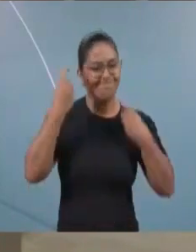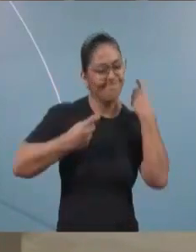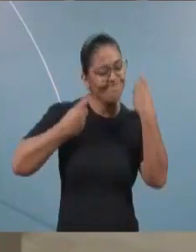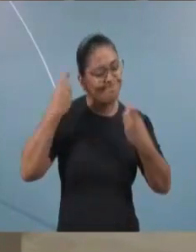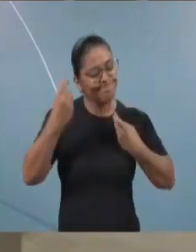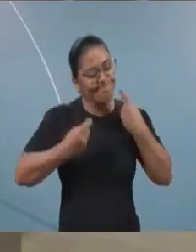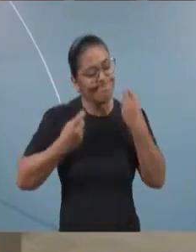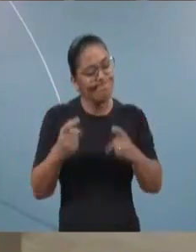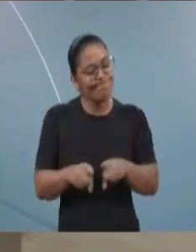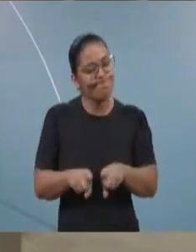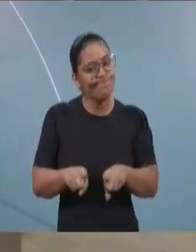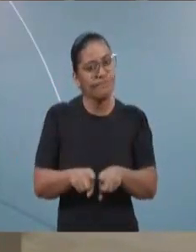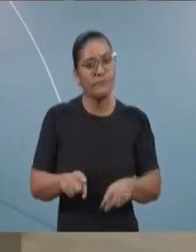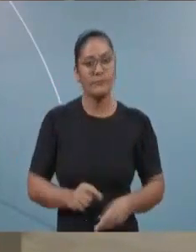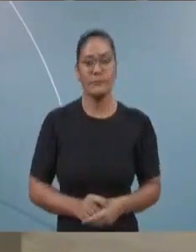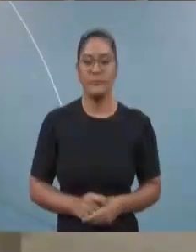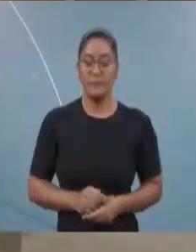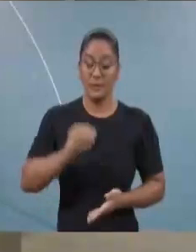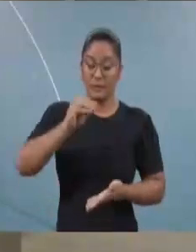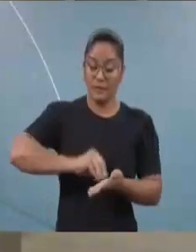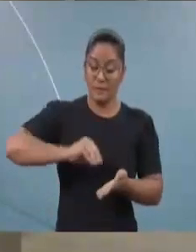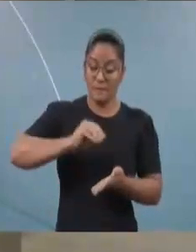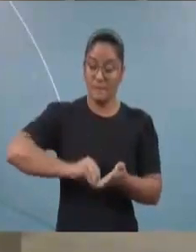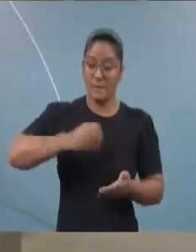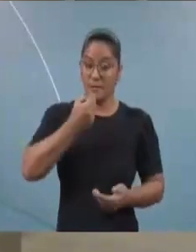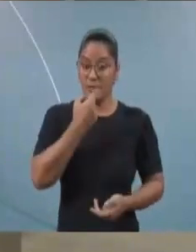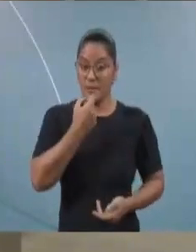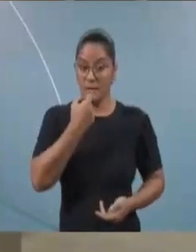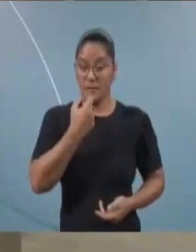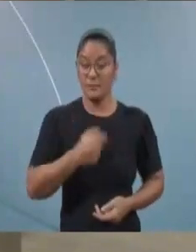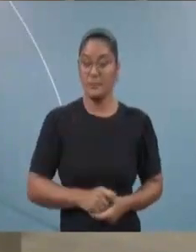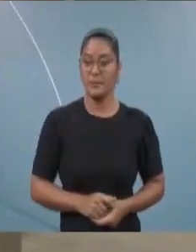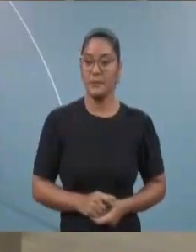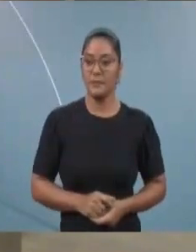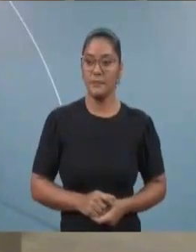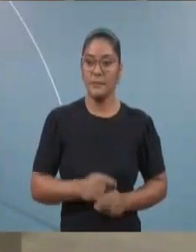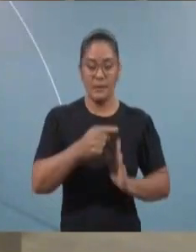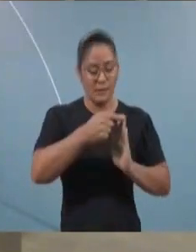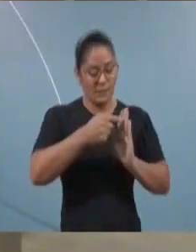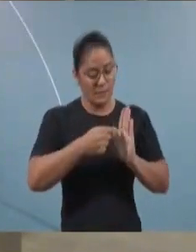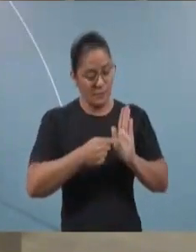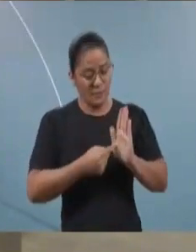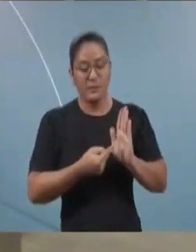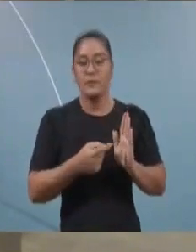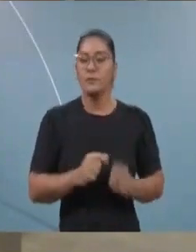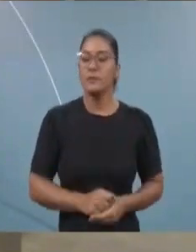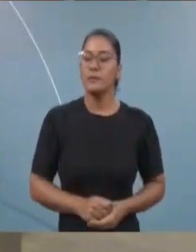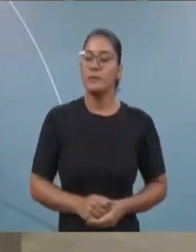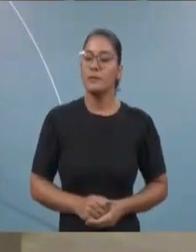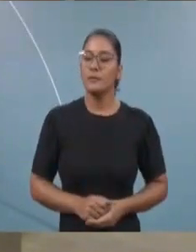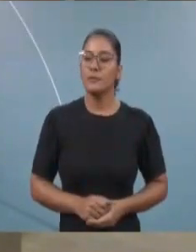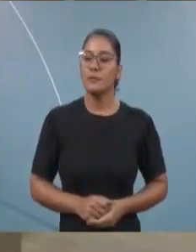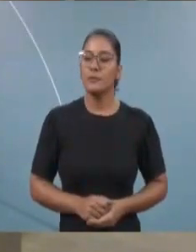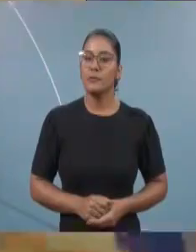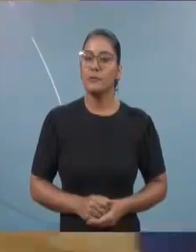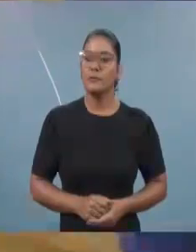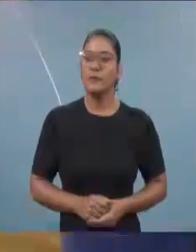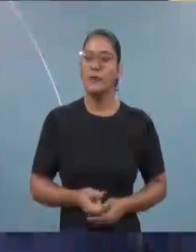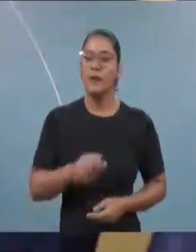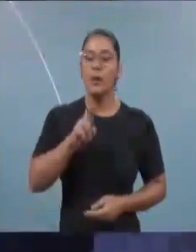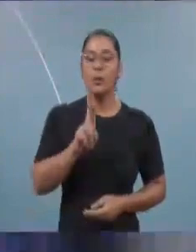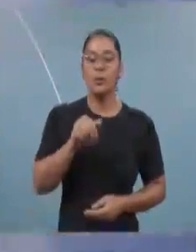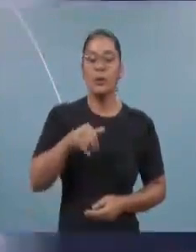também com relação à falta de medicamentos na lista dos disponibilizados pela